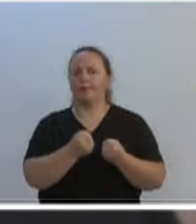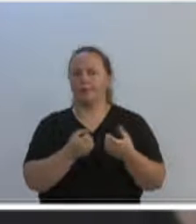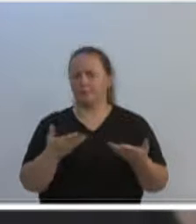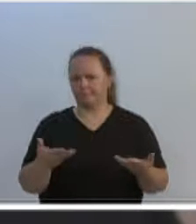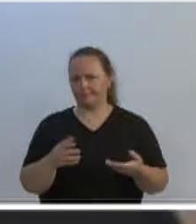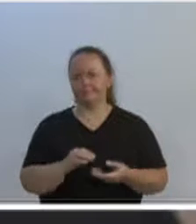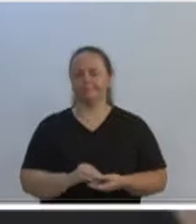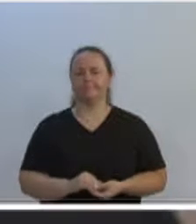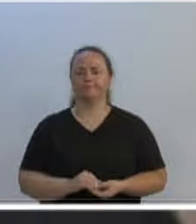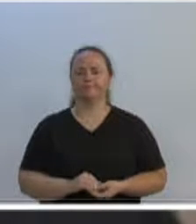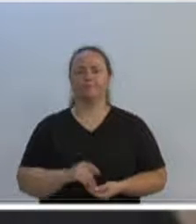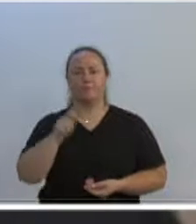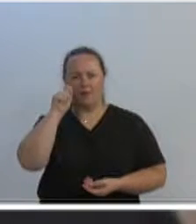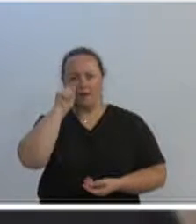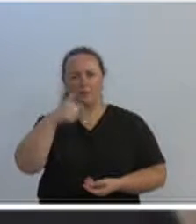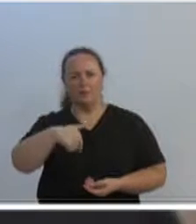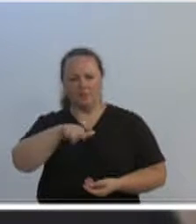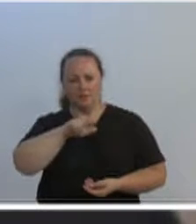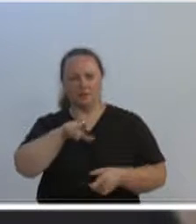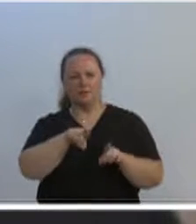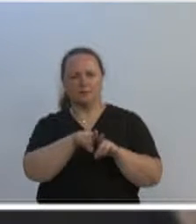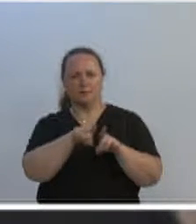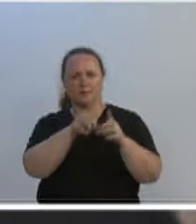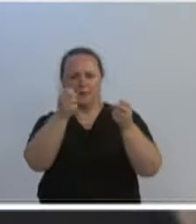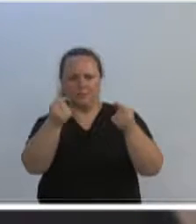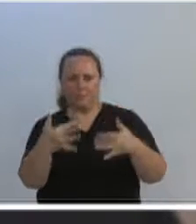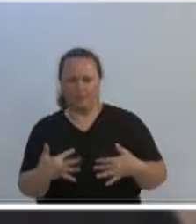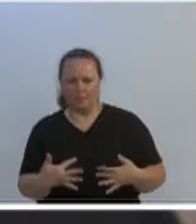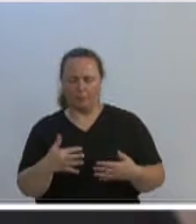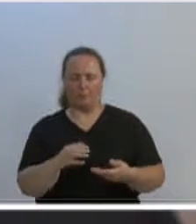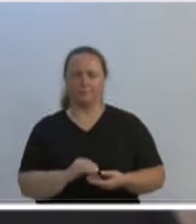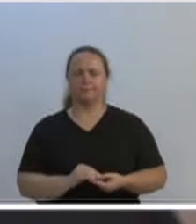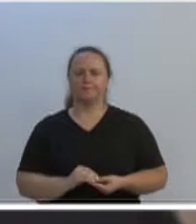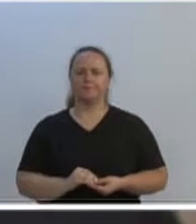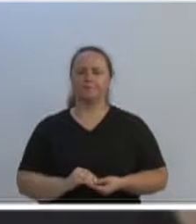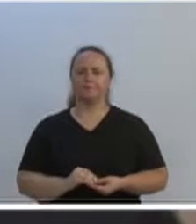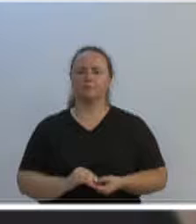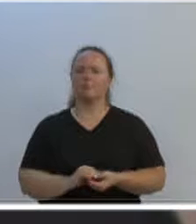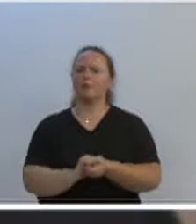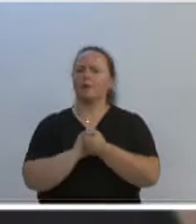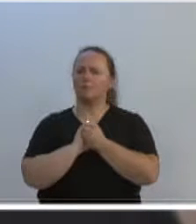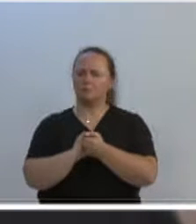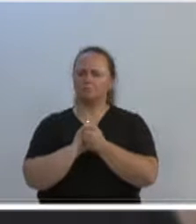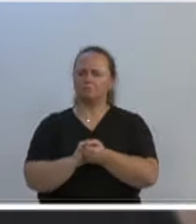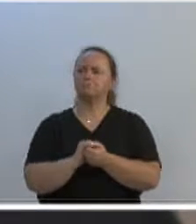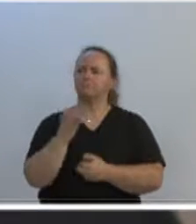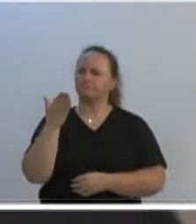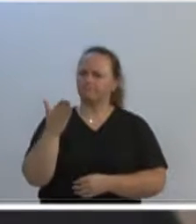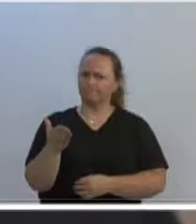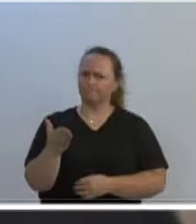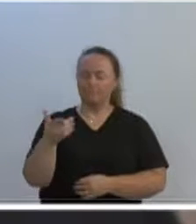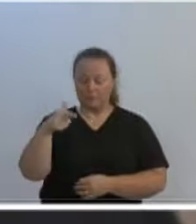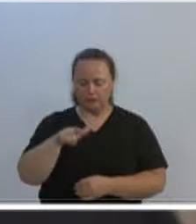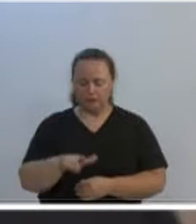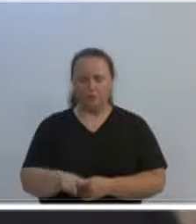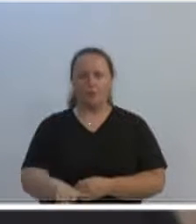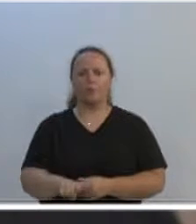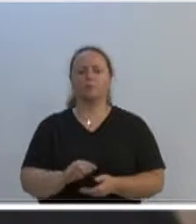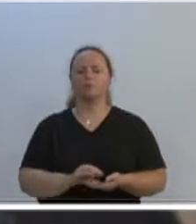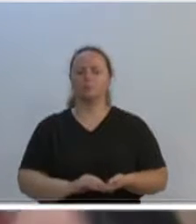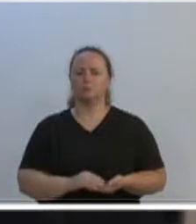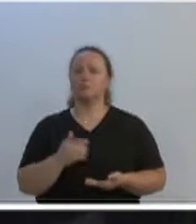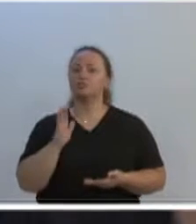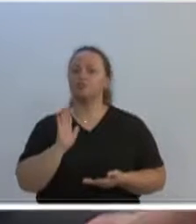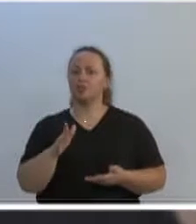falou aqui quando pediu a parte, eu não pude fazer a parte naquele momento, mas parabenizo Vossa Excelência e reafirmo, na qualidade de coordenador no